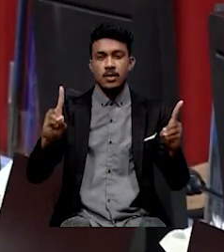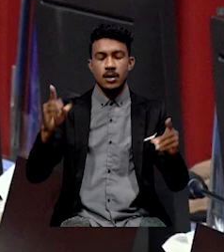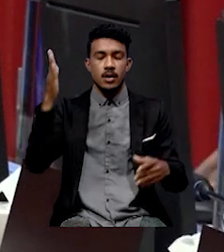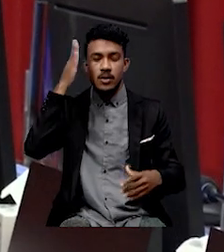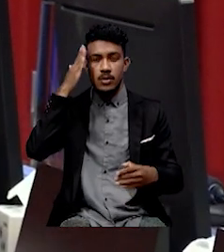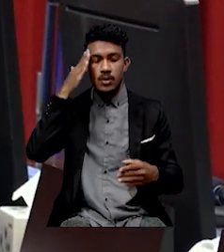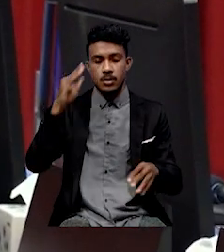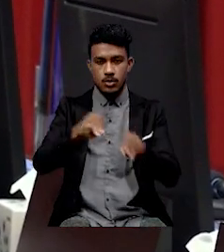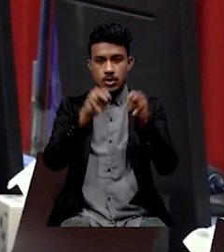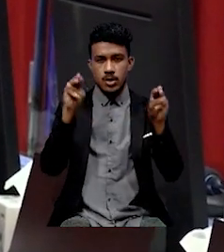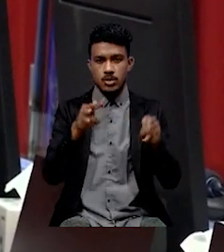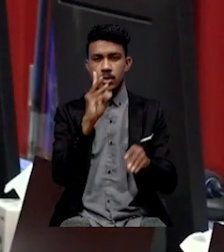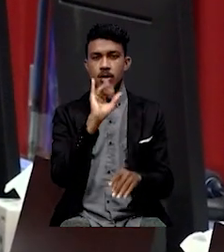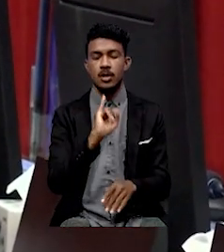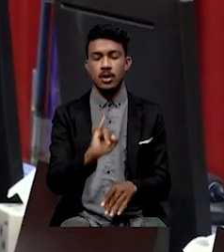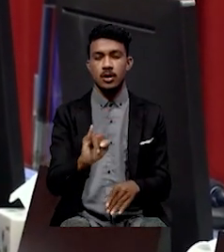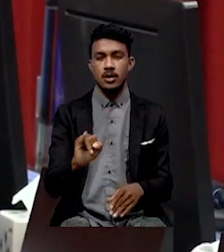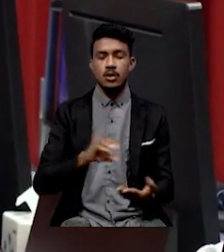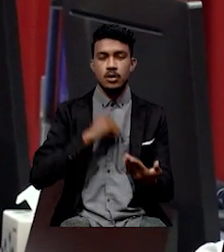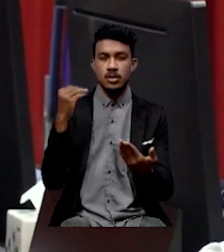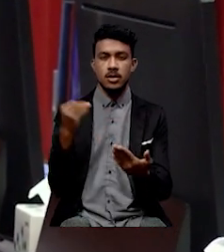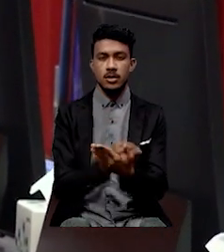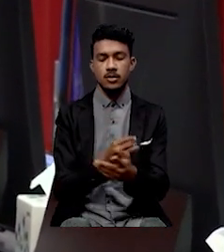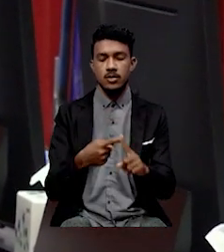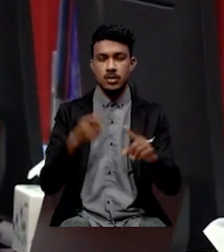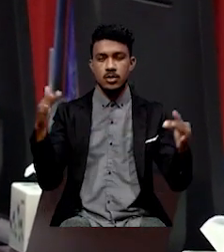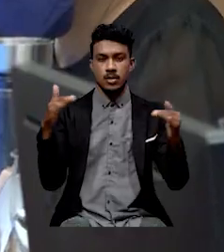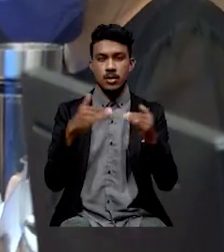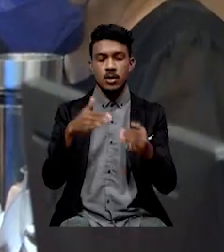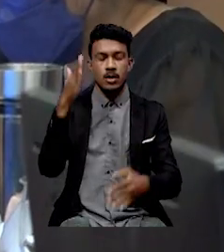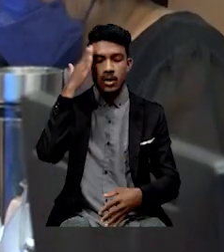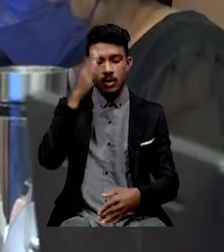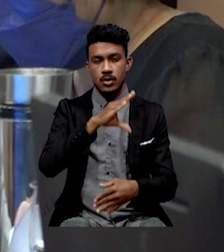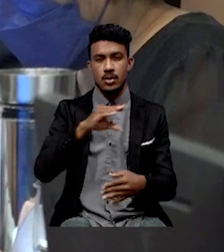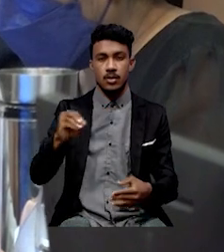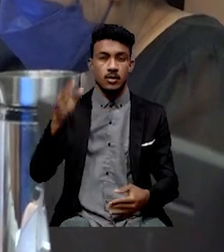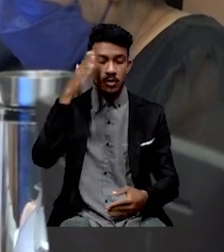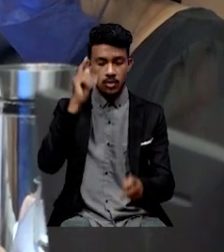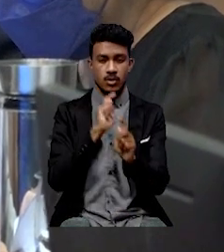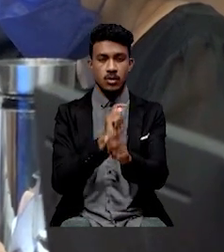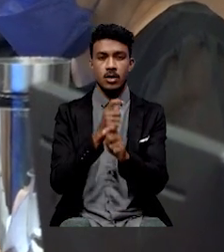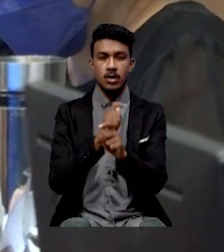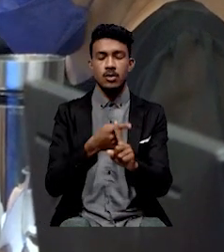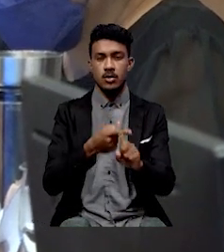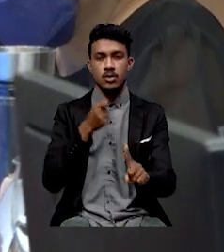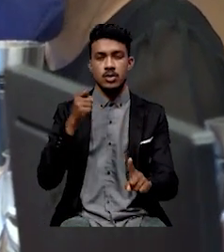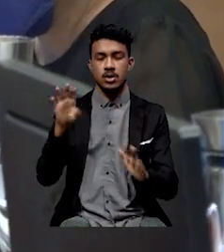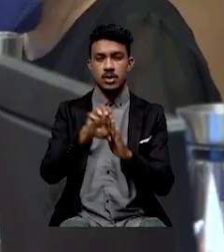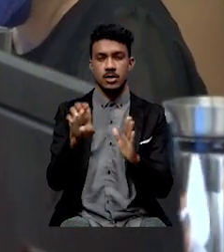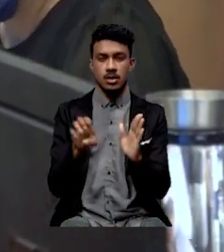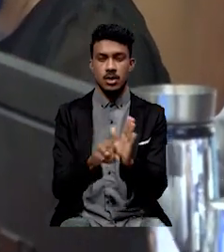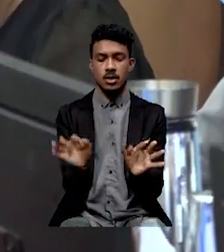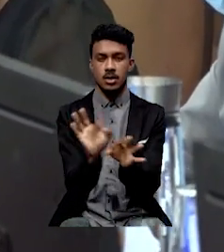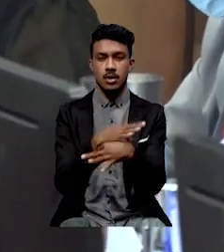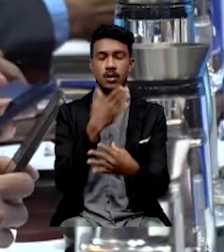urbanização município de Linian. Objetivo de resolução ne ato princípio no estratégia ne be assume o estado hodi hadia